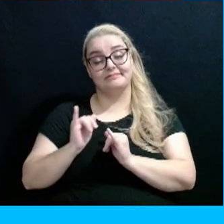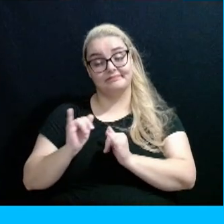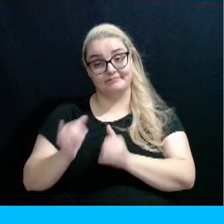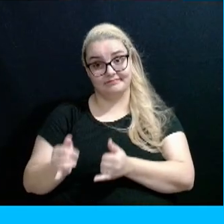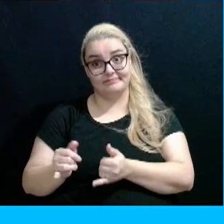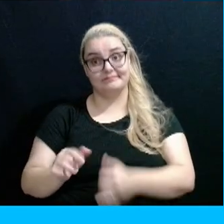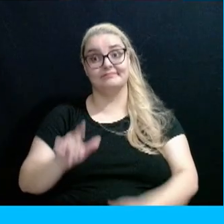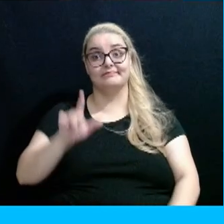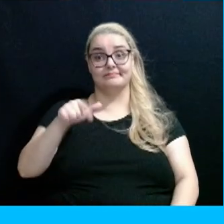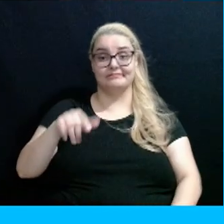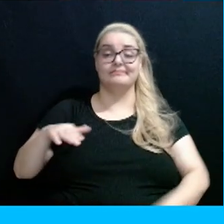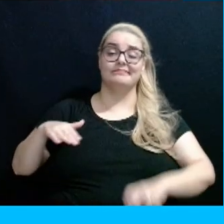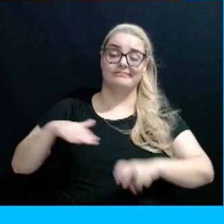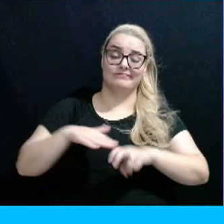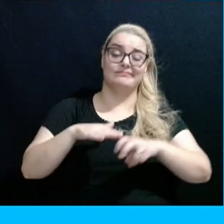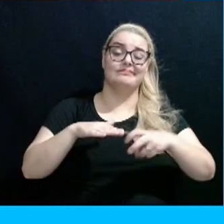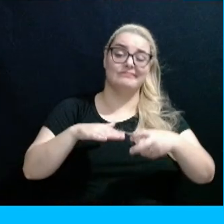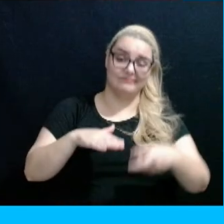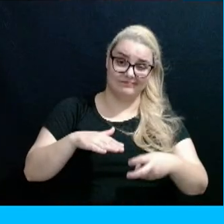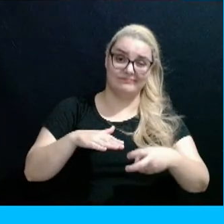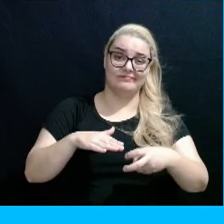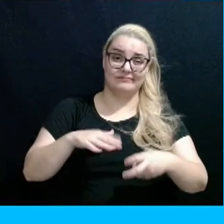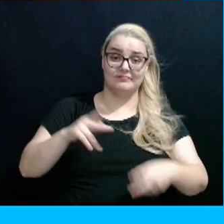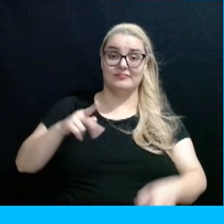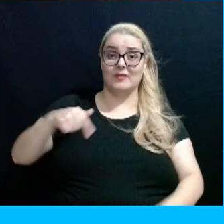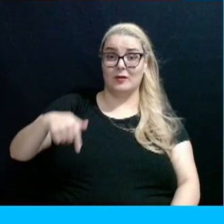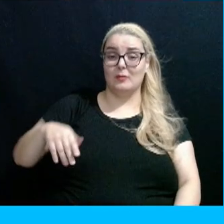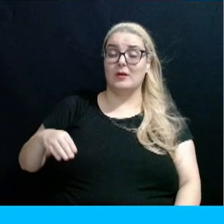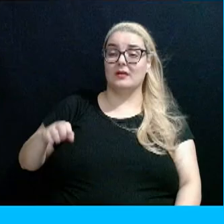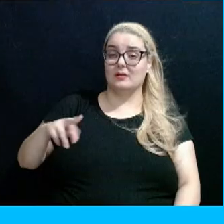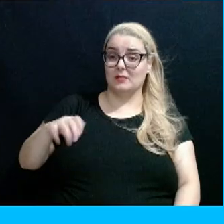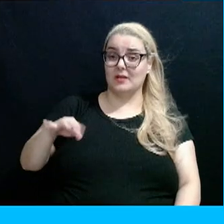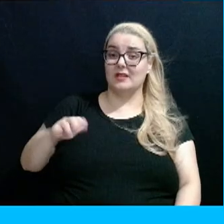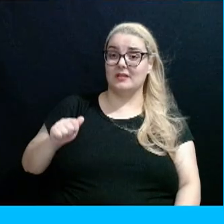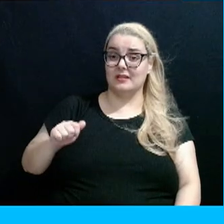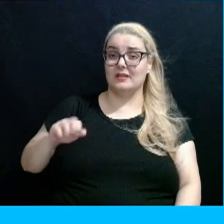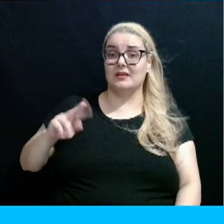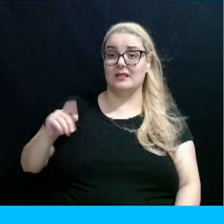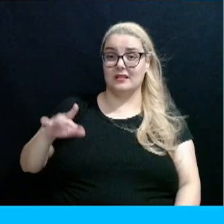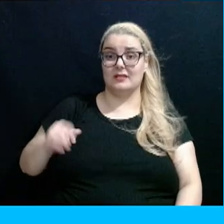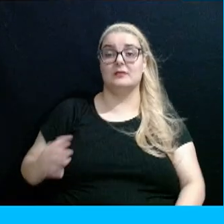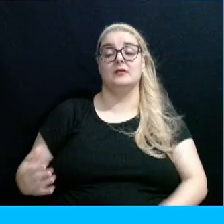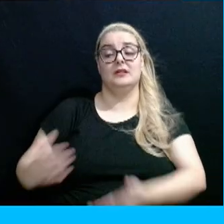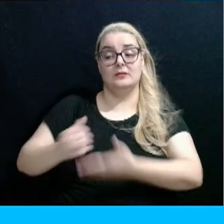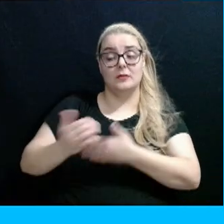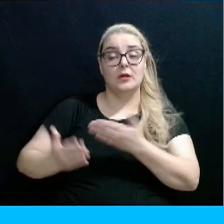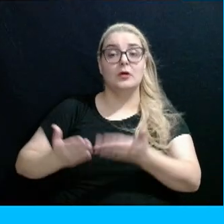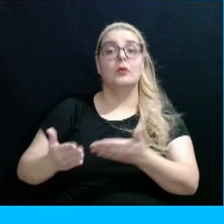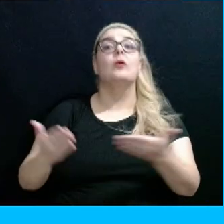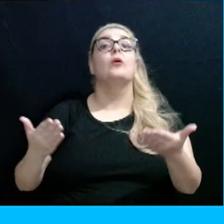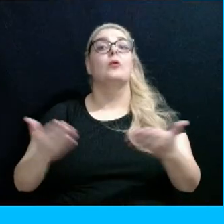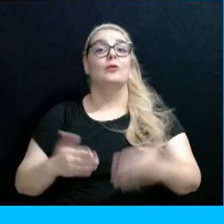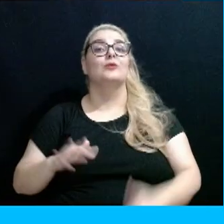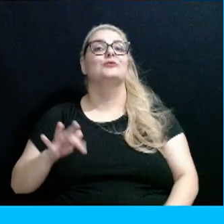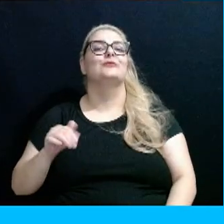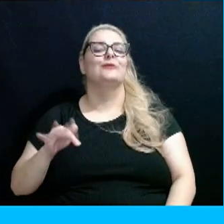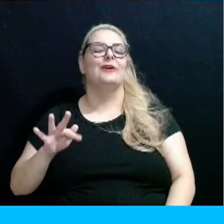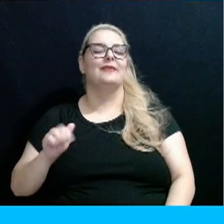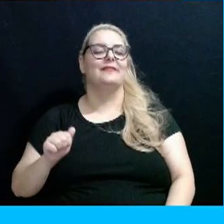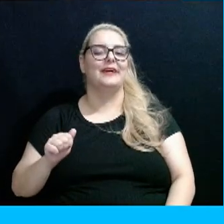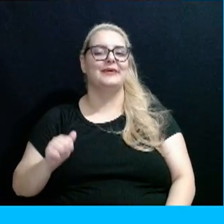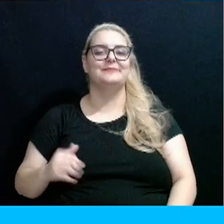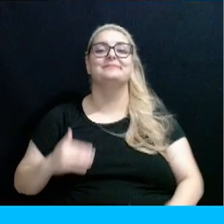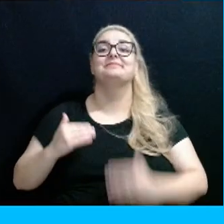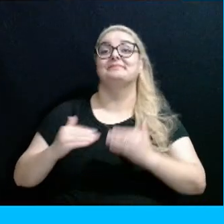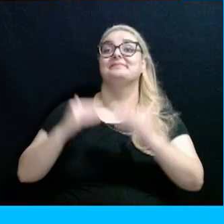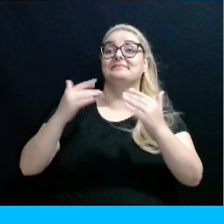ser atropelada no Parque Maria Helena. Resgatada, tratada, hoje a Fafá está